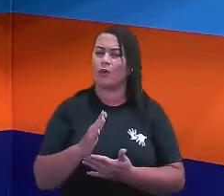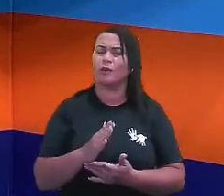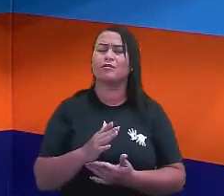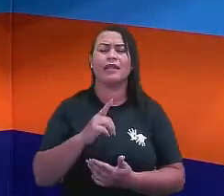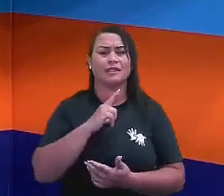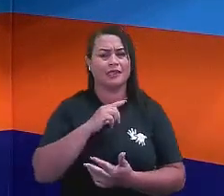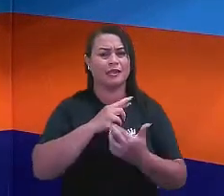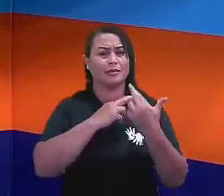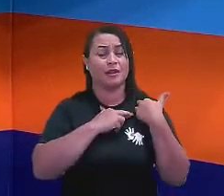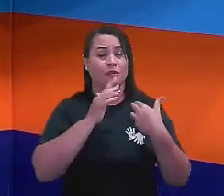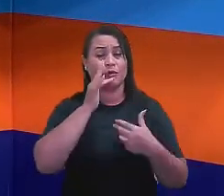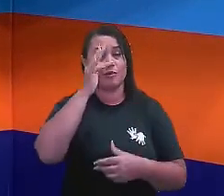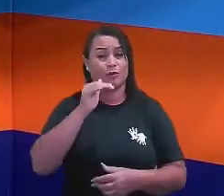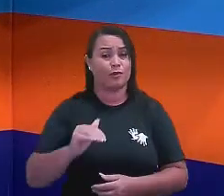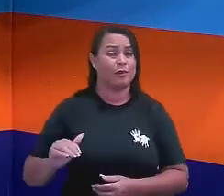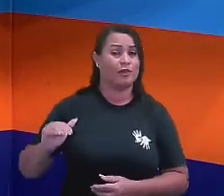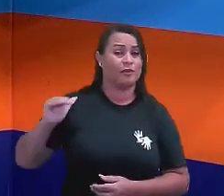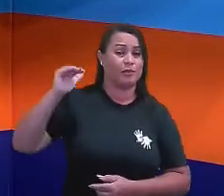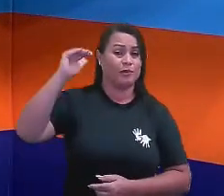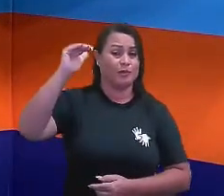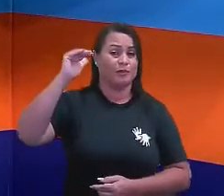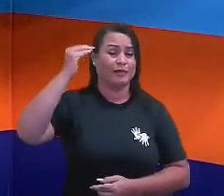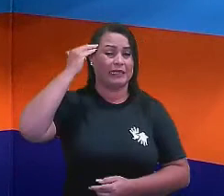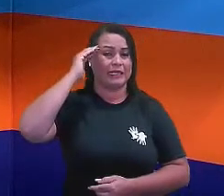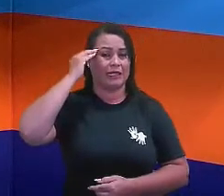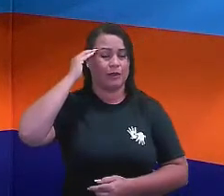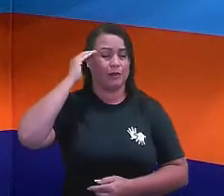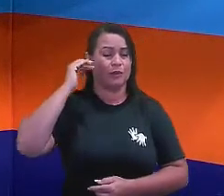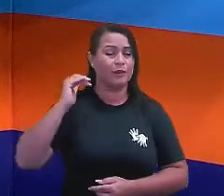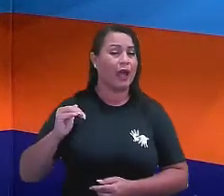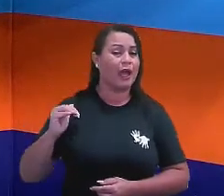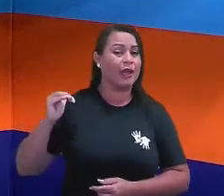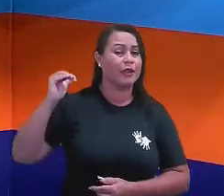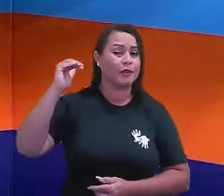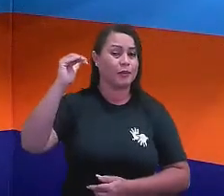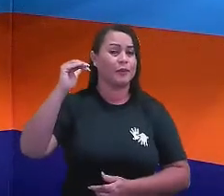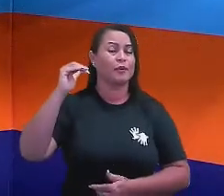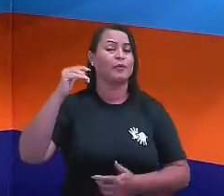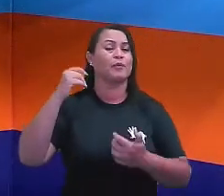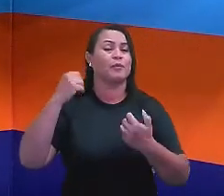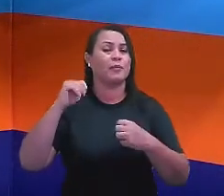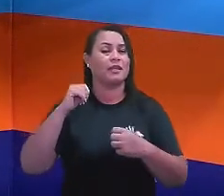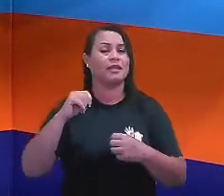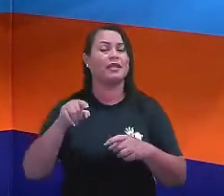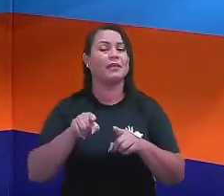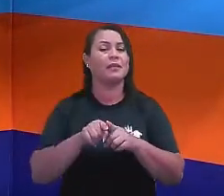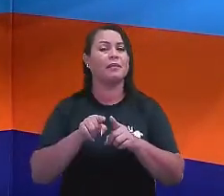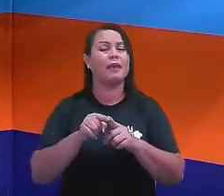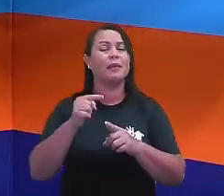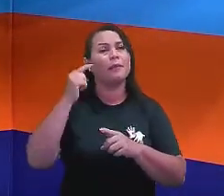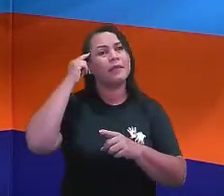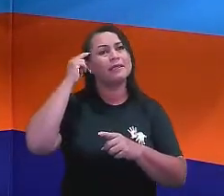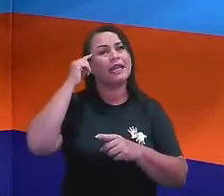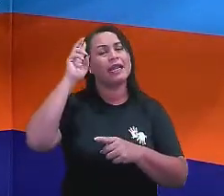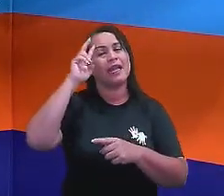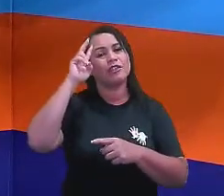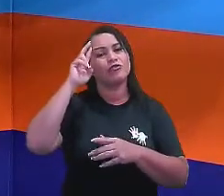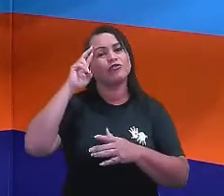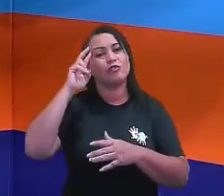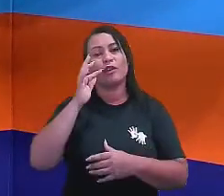dia serão adultos, não é? Onde esses adultos, eles que vão fazer a nossa história, vão seguir com a